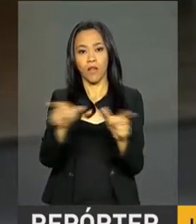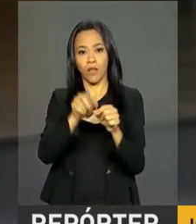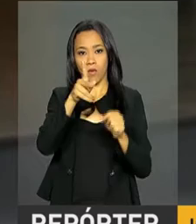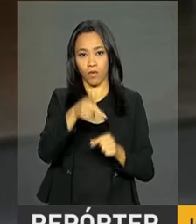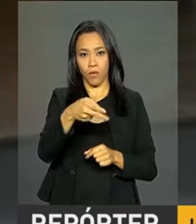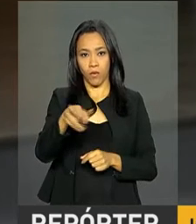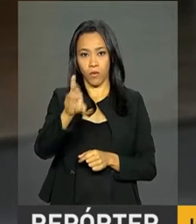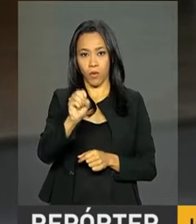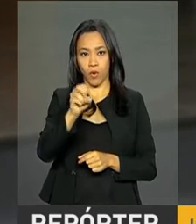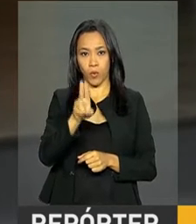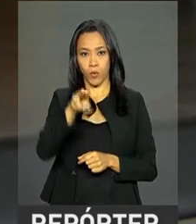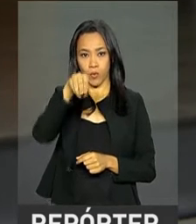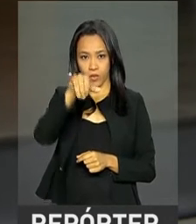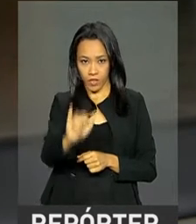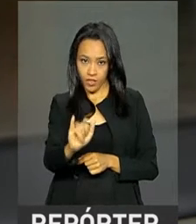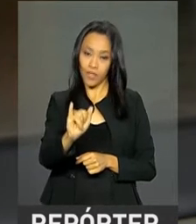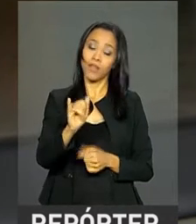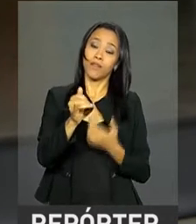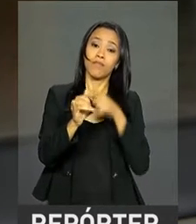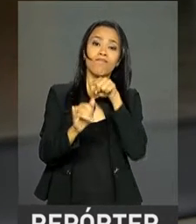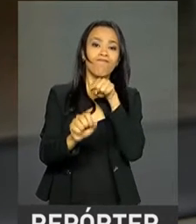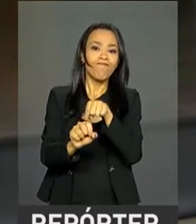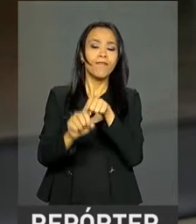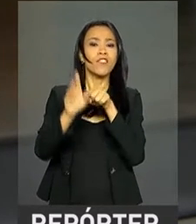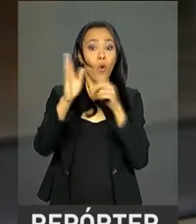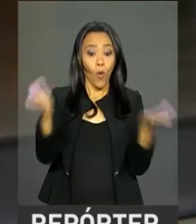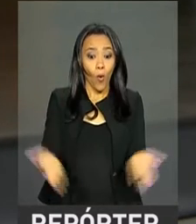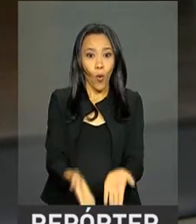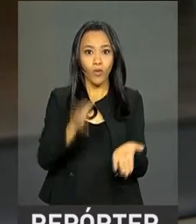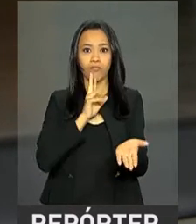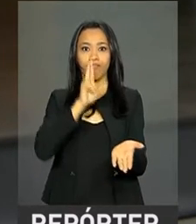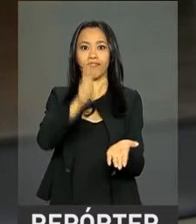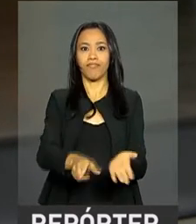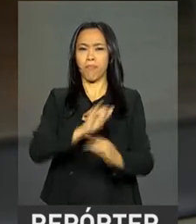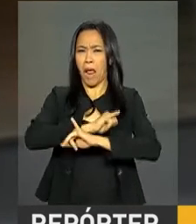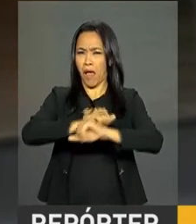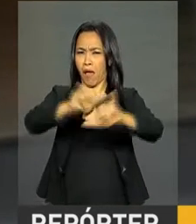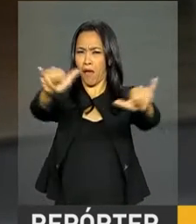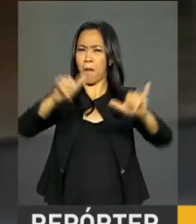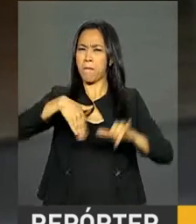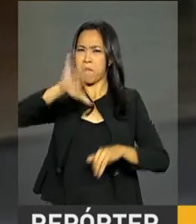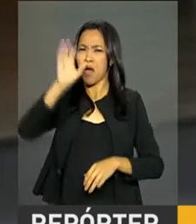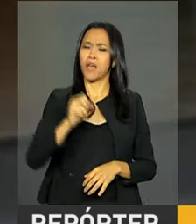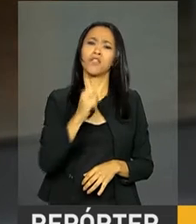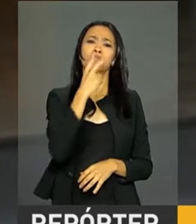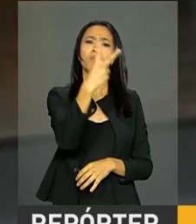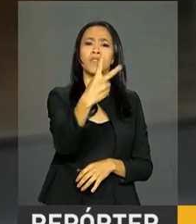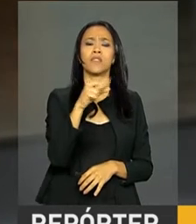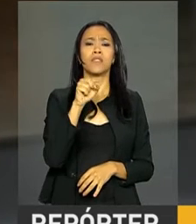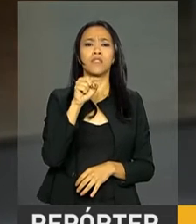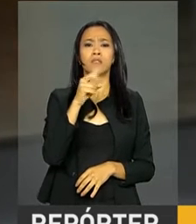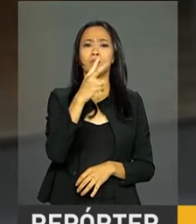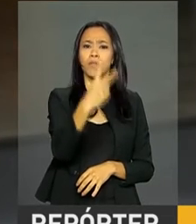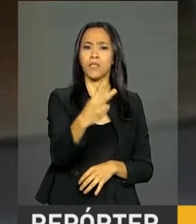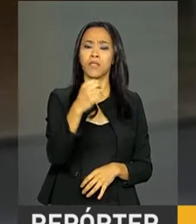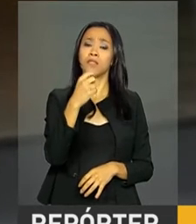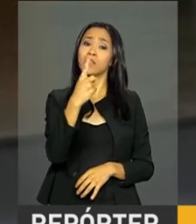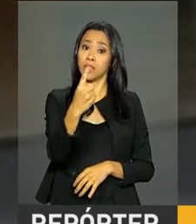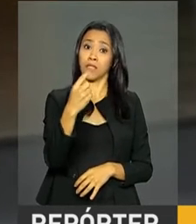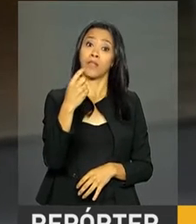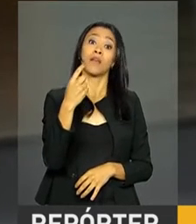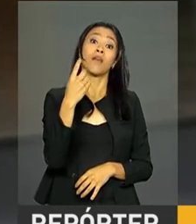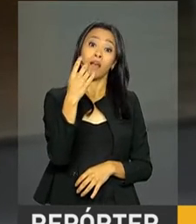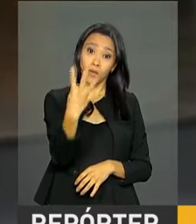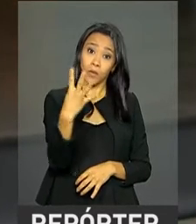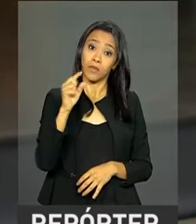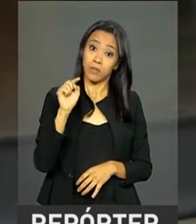como você falou, o programa Universidade para Todos, sai hoje. Mais de 214 mil bolsas de estudo em instituições de